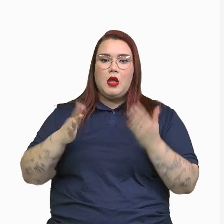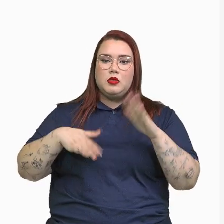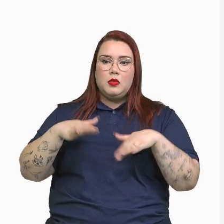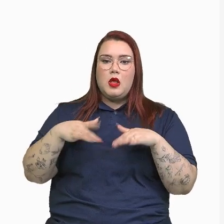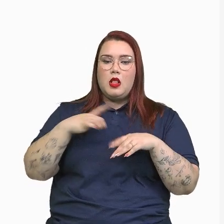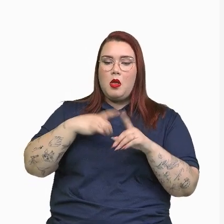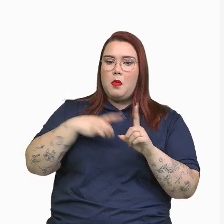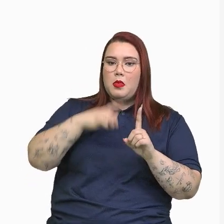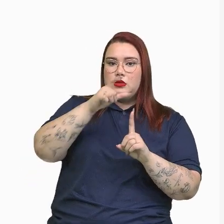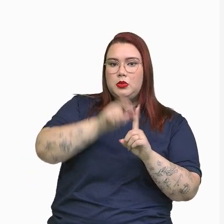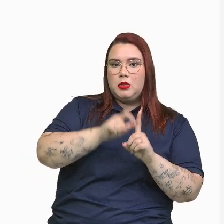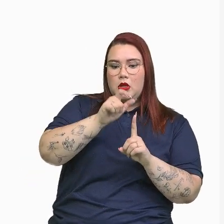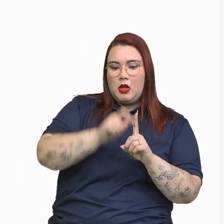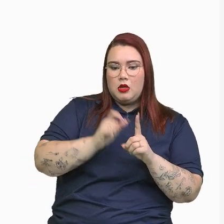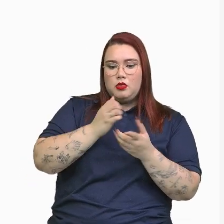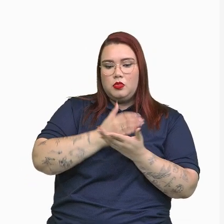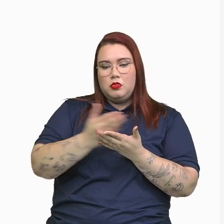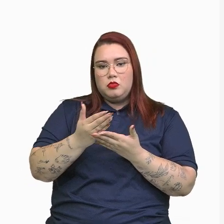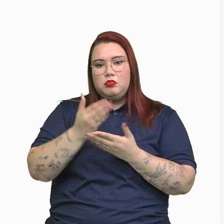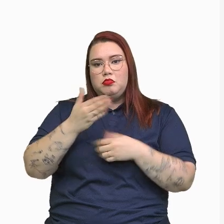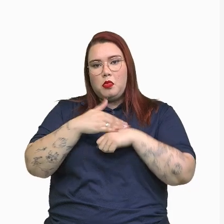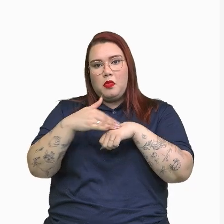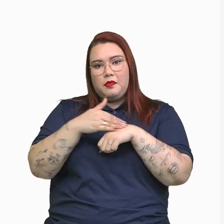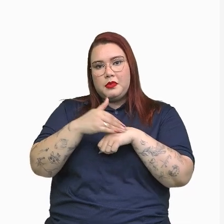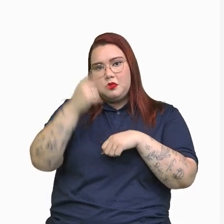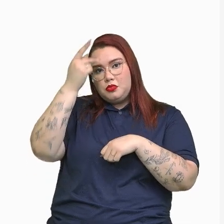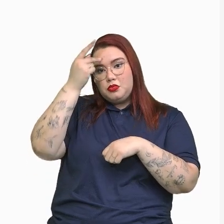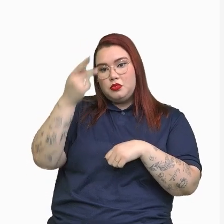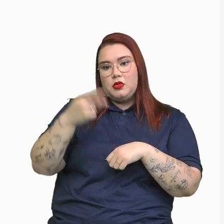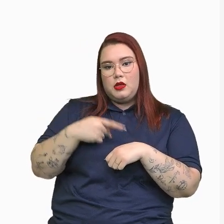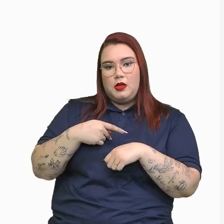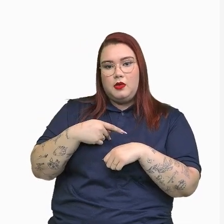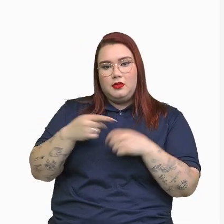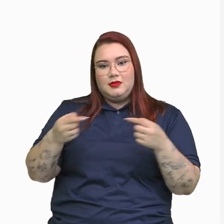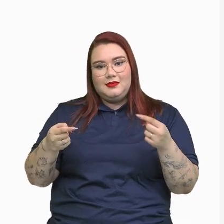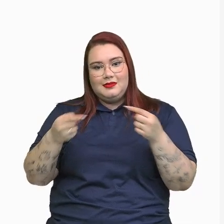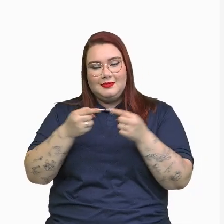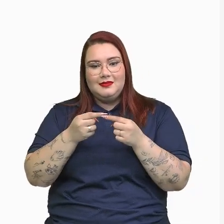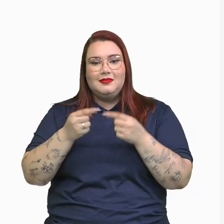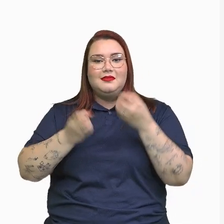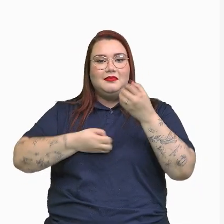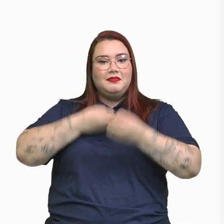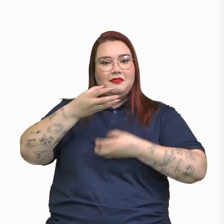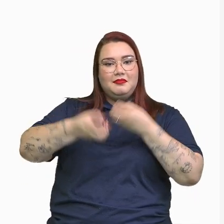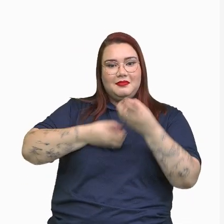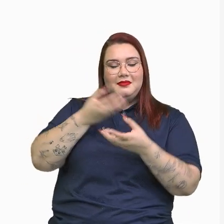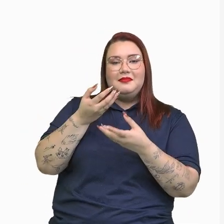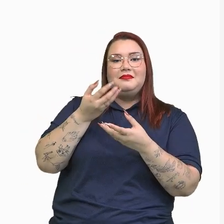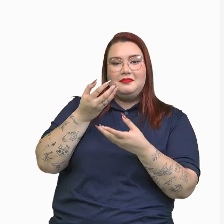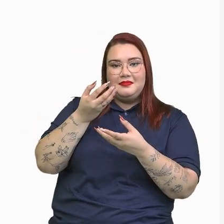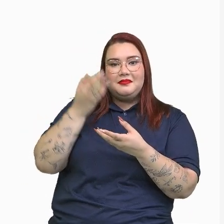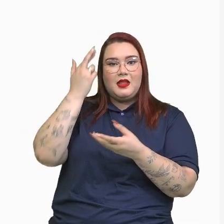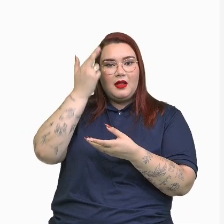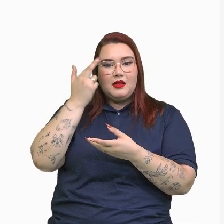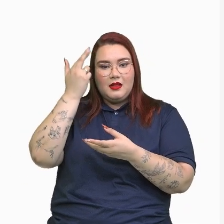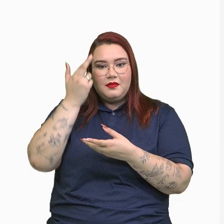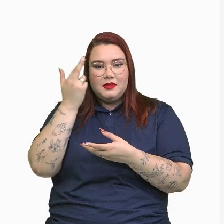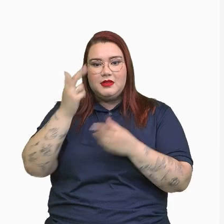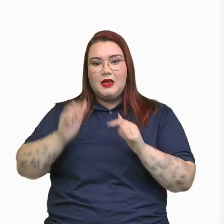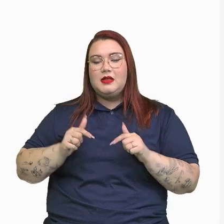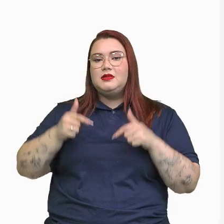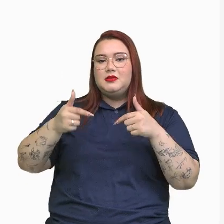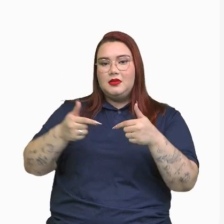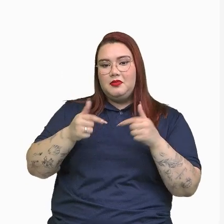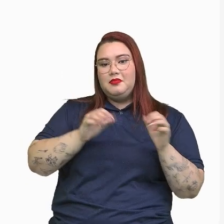próprio personagem conversando com ele mesmo, certo? Refletindo sobre as suas ações. Então, nós vamos ter esse monólogo, uma